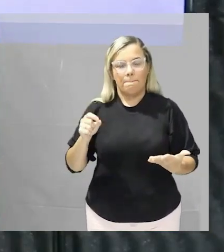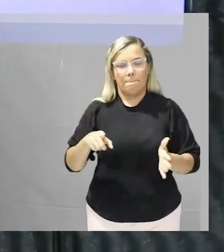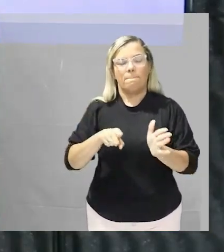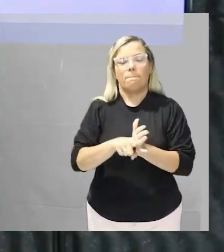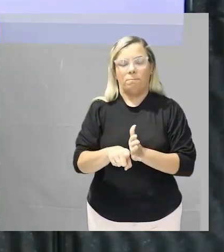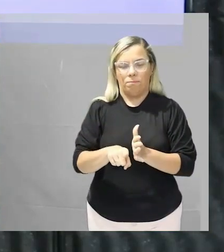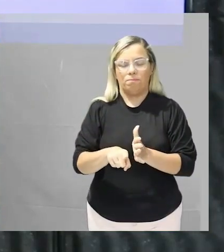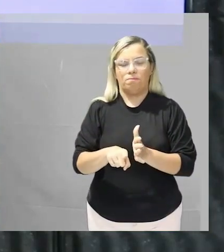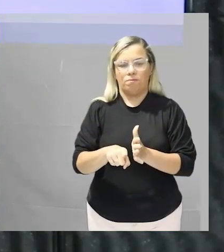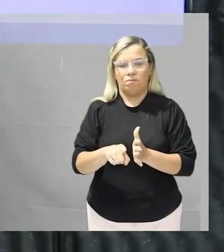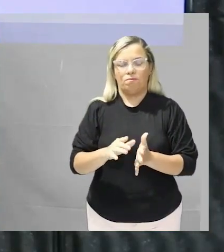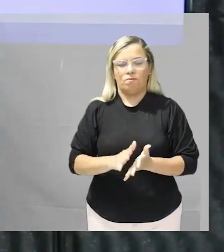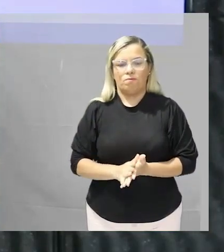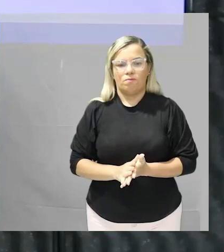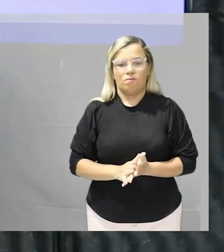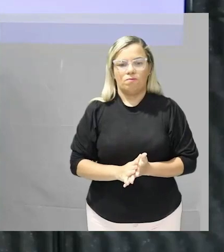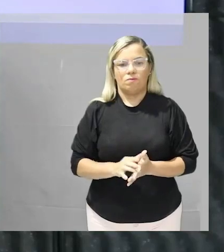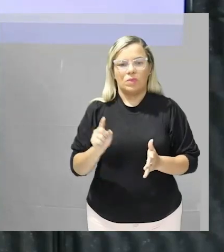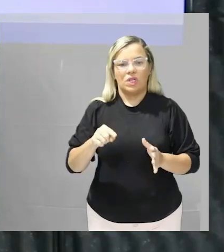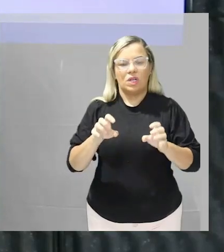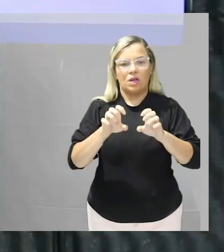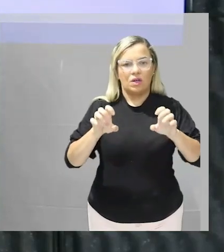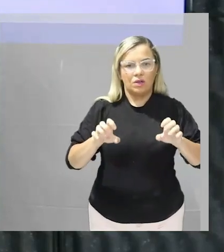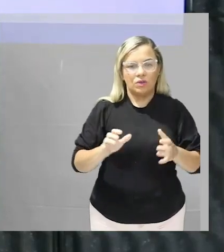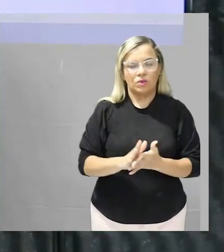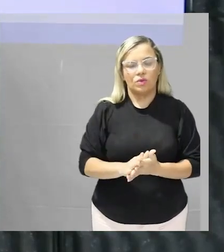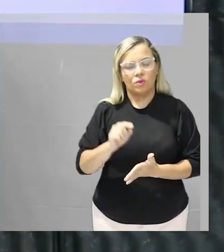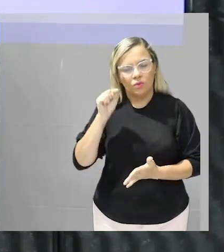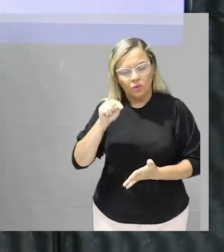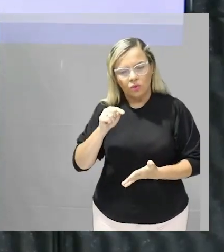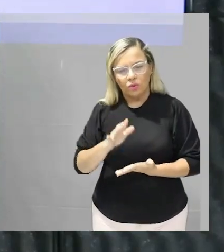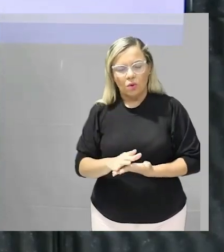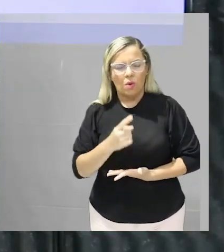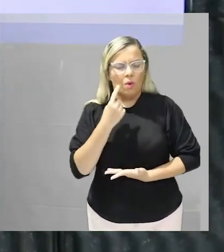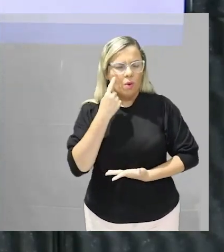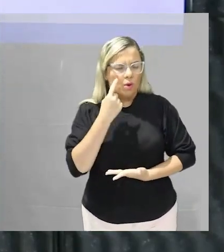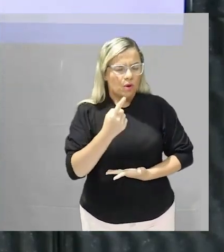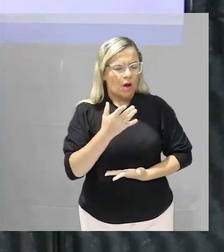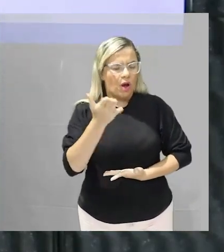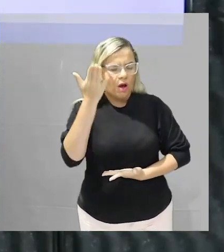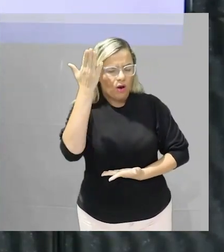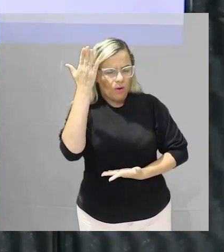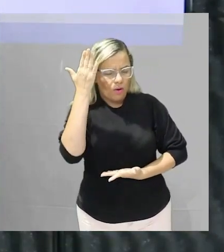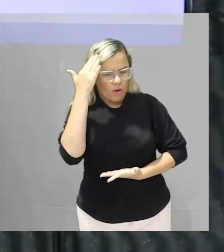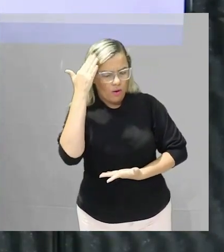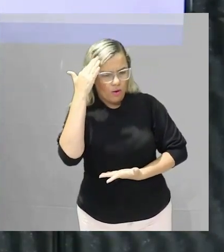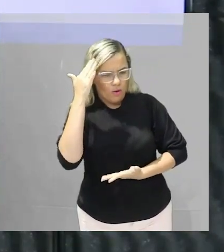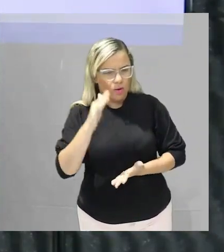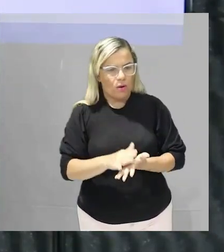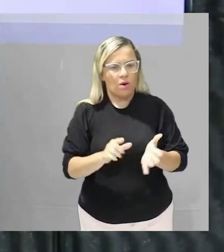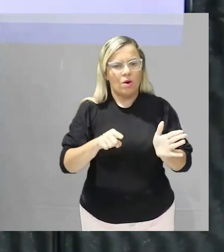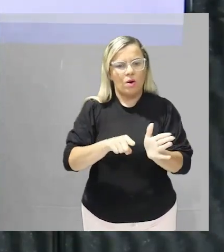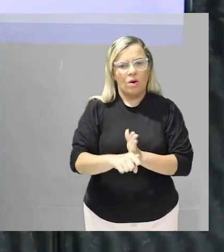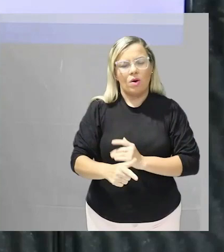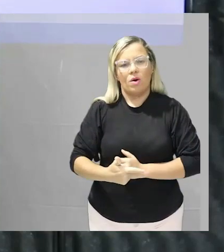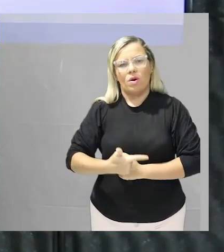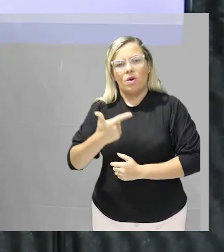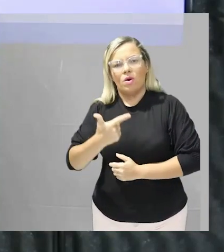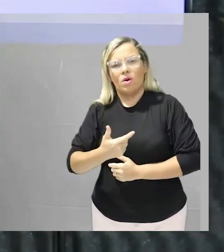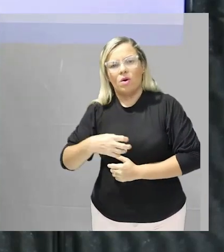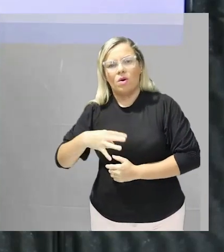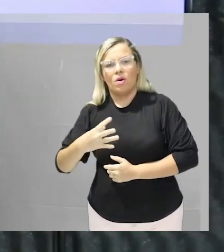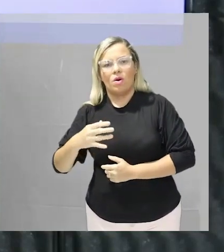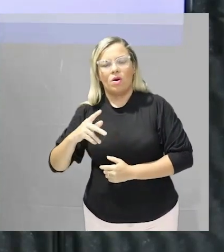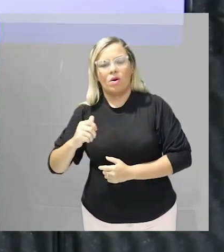pelo formato dela aqui né já passa já damos já a entender que é uma questão de segunda etapa até porque